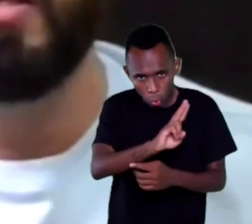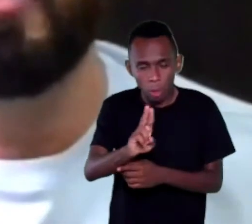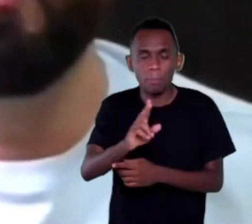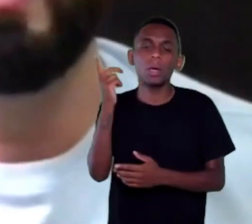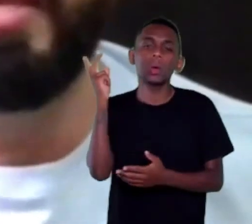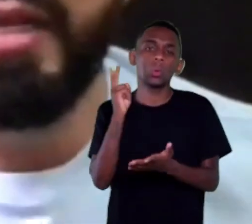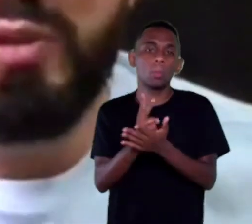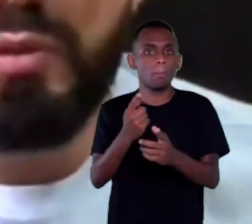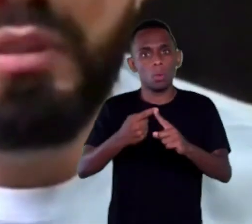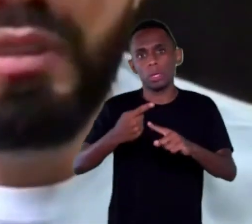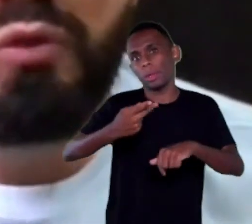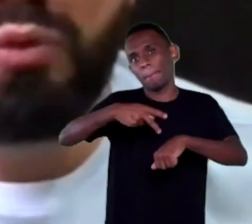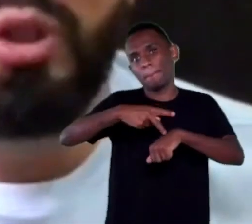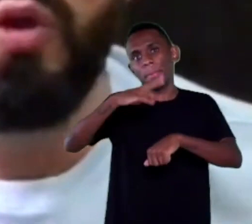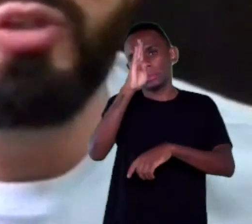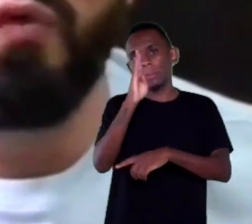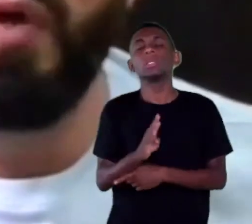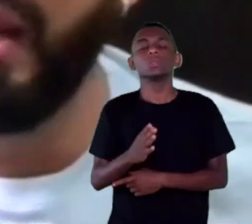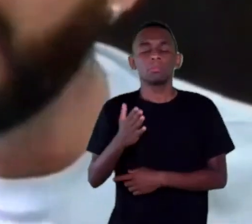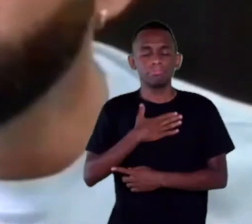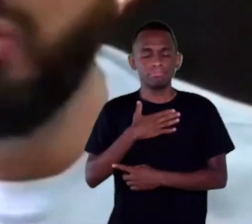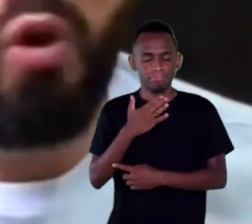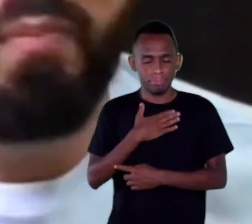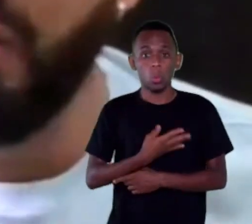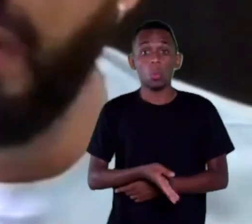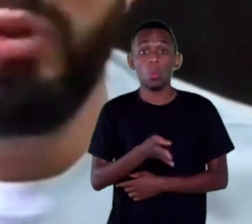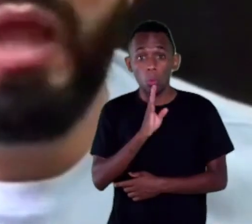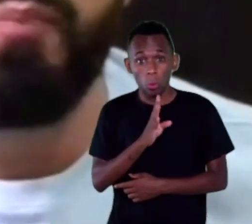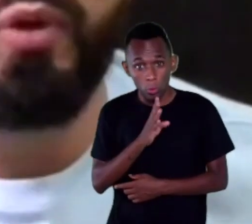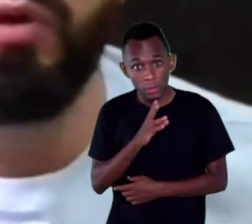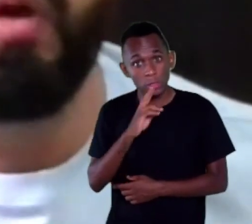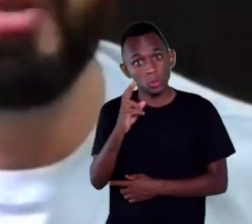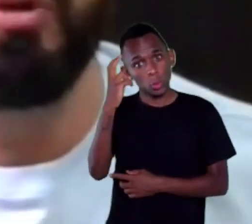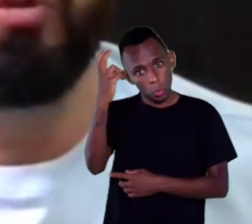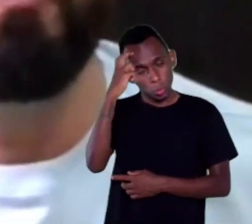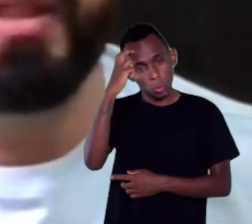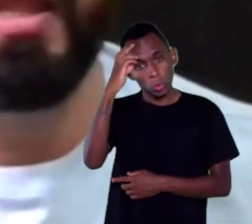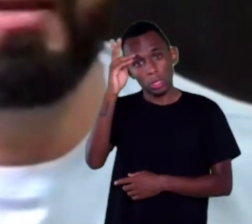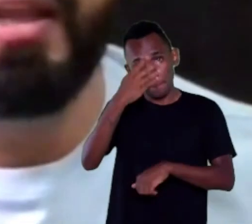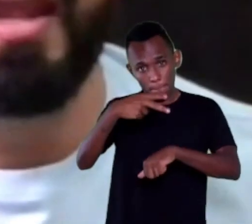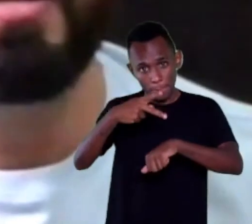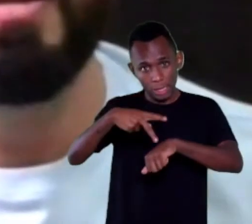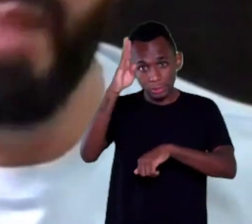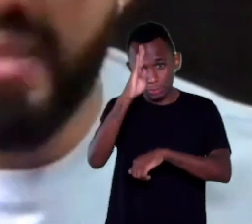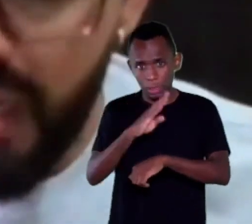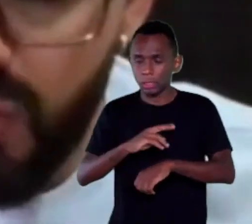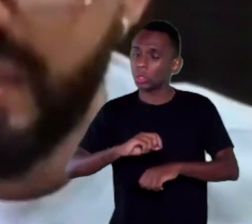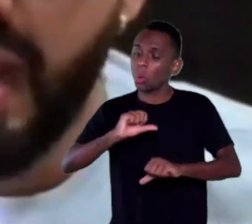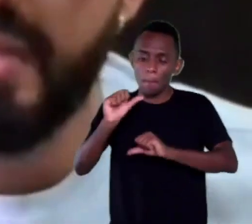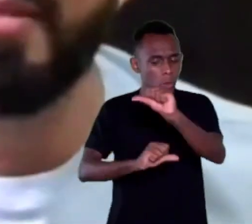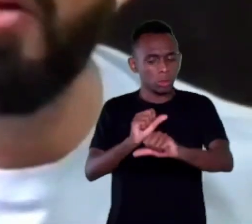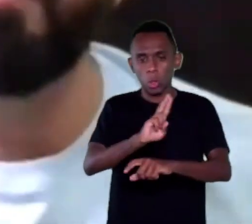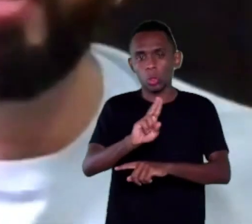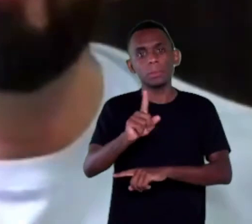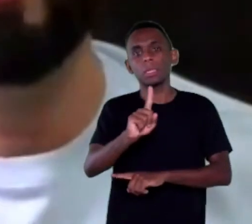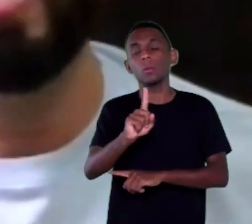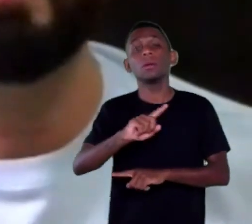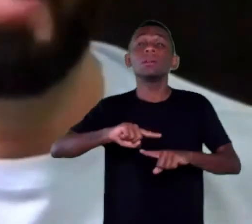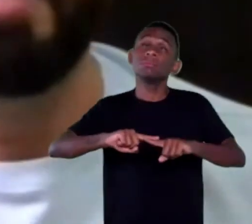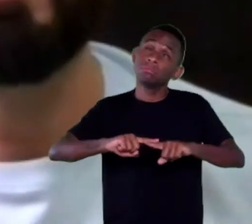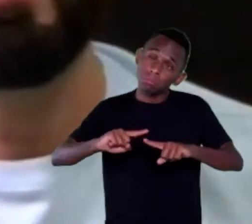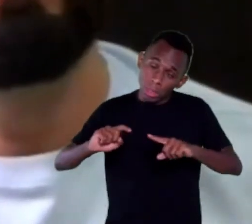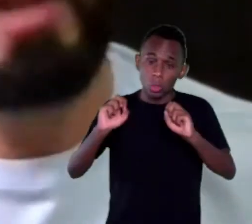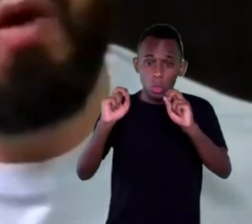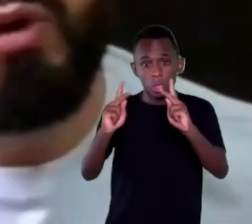brasileiro, conheço do que eu estou falando, então o nome não vai mudar, porque eu não acho que eu estou ofendendo ninguém, mas a ilustração eu